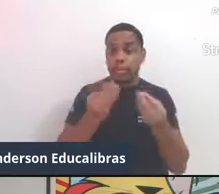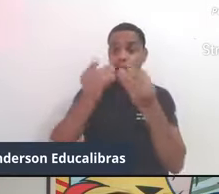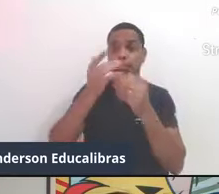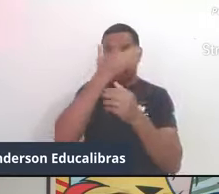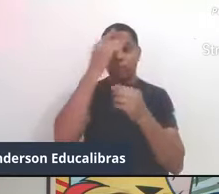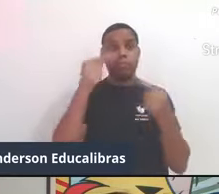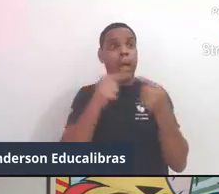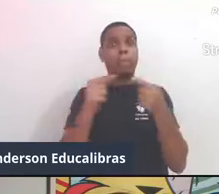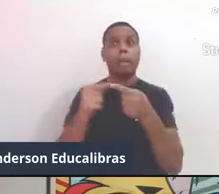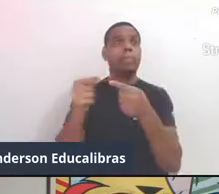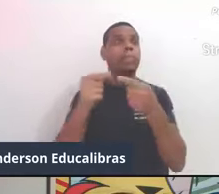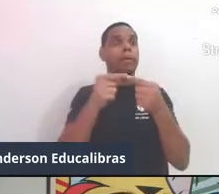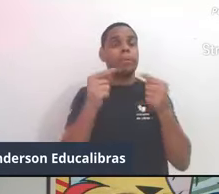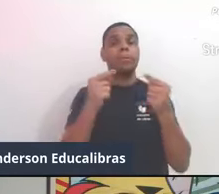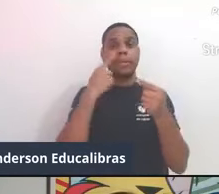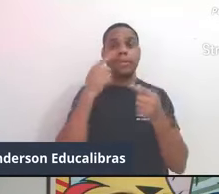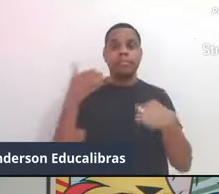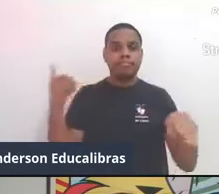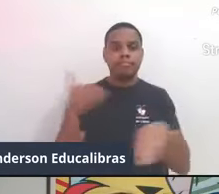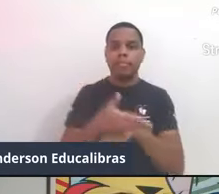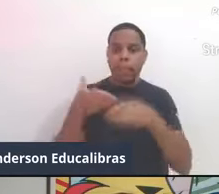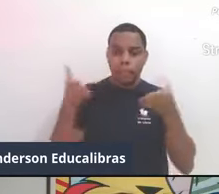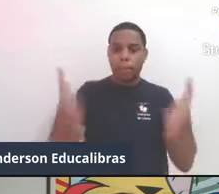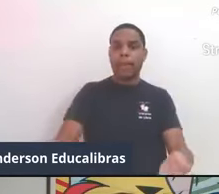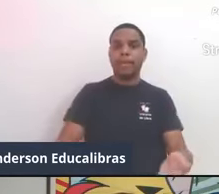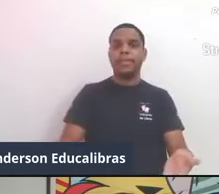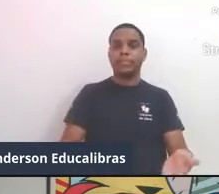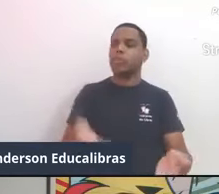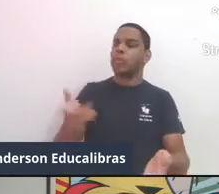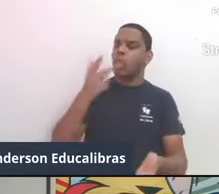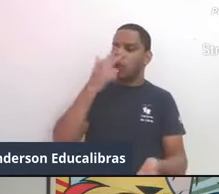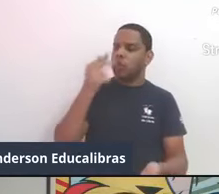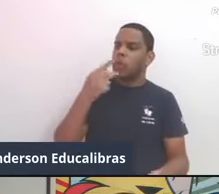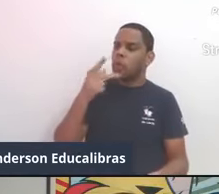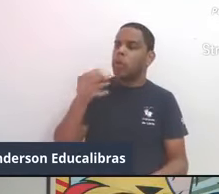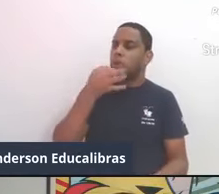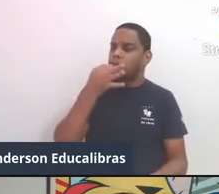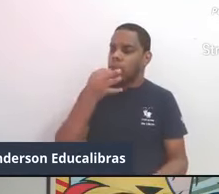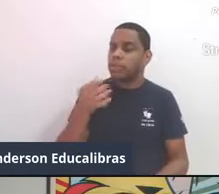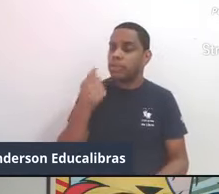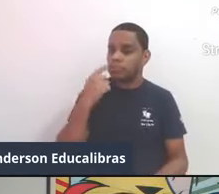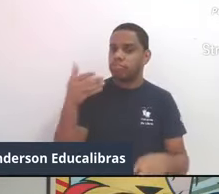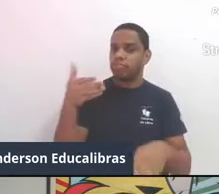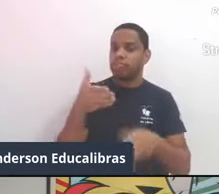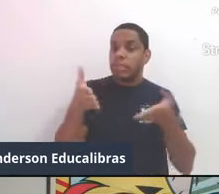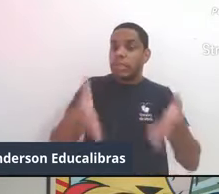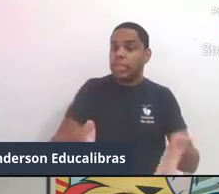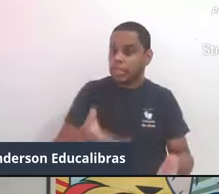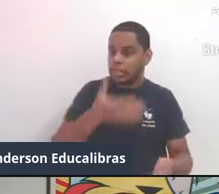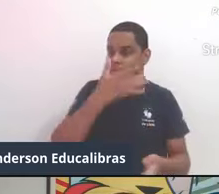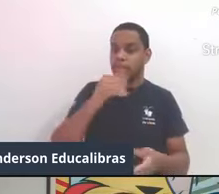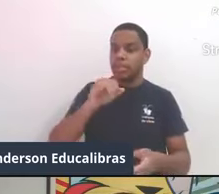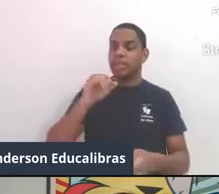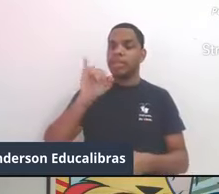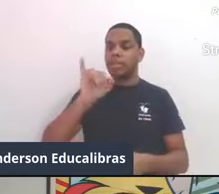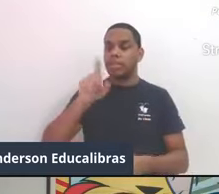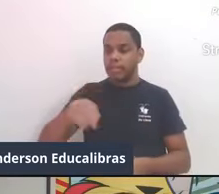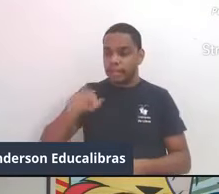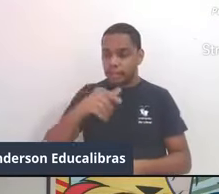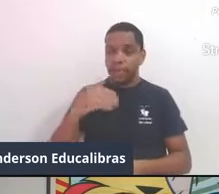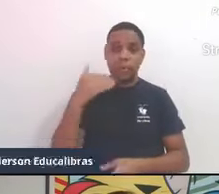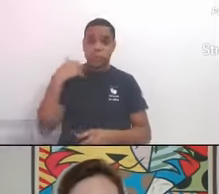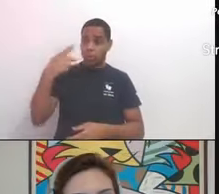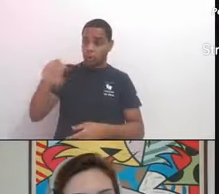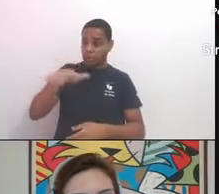conectar, para ele poder jogar esse jogo. Como você vê isso? Como é que você vê a participação do Itaú, da sua